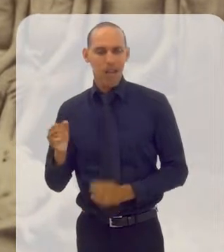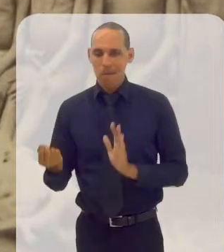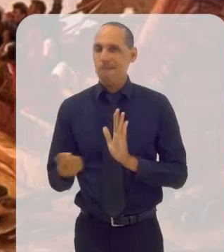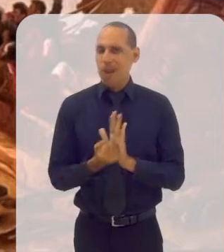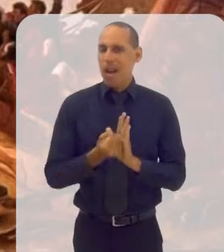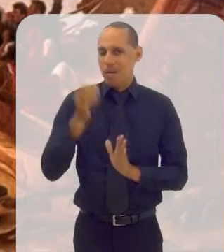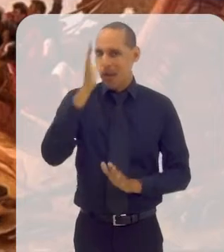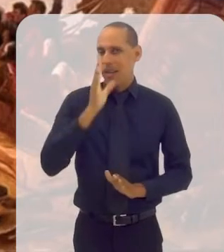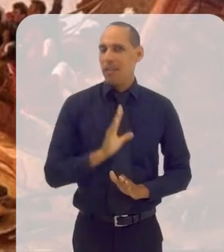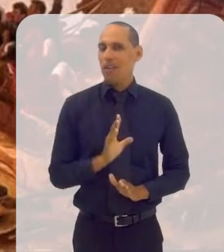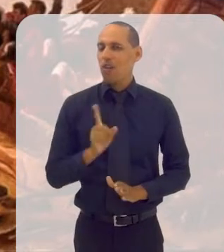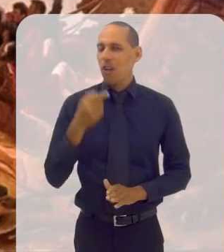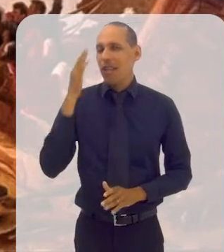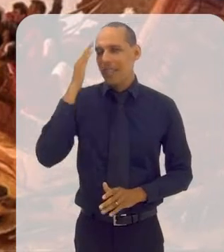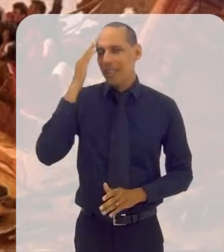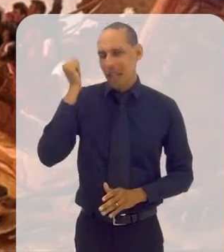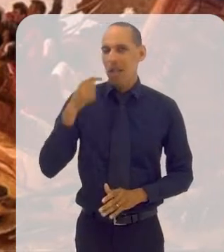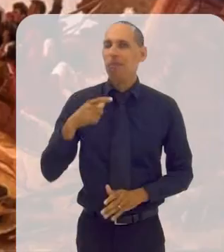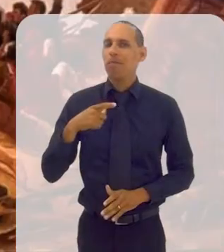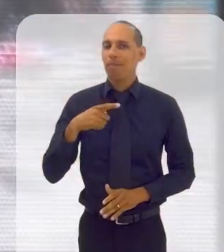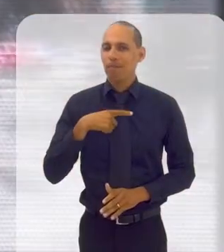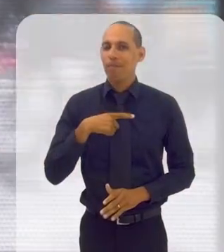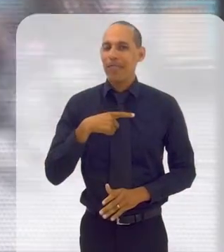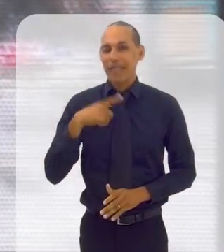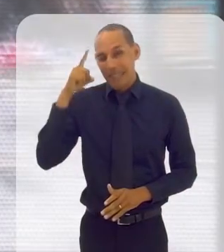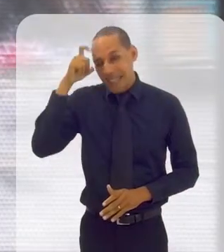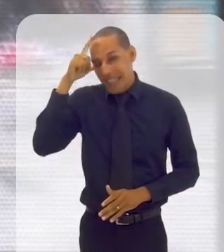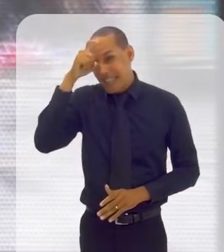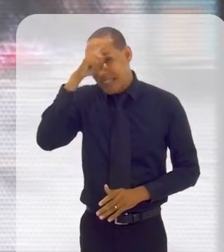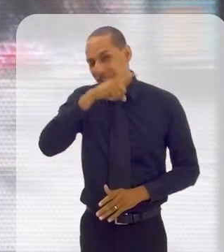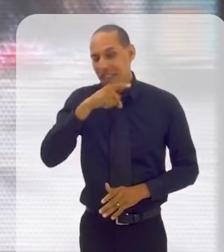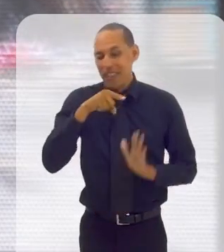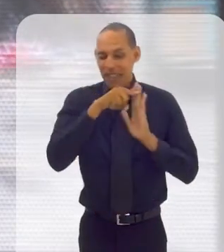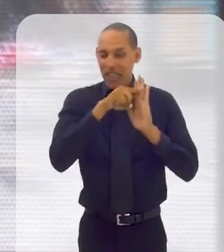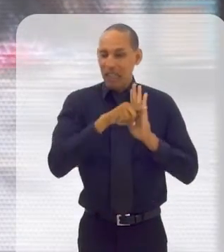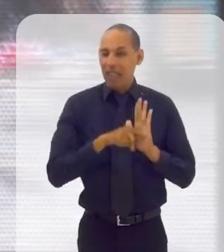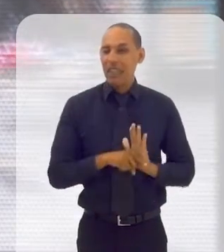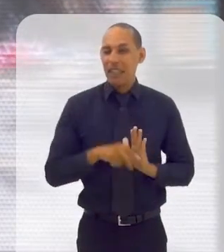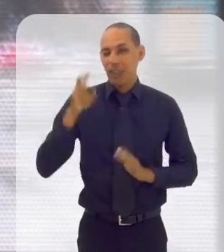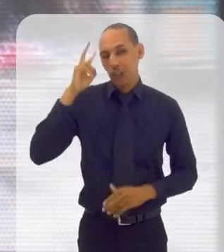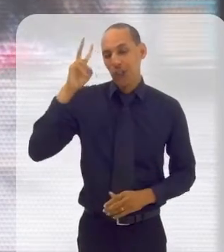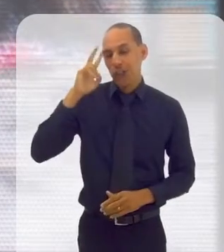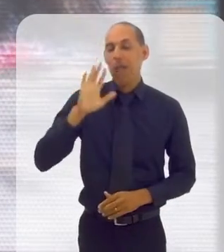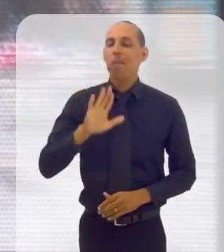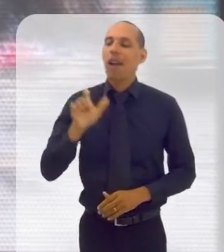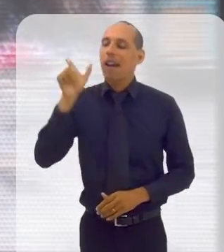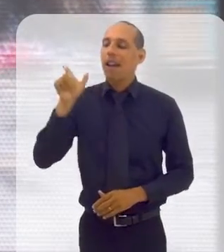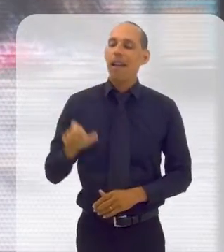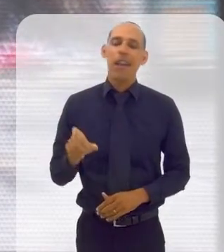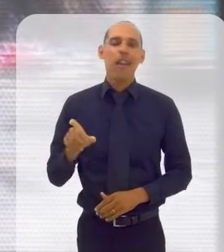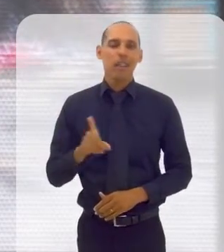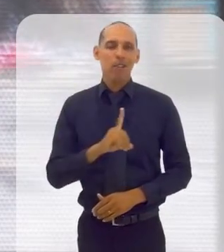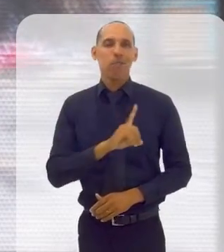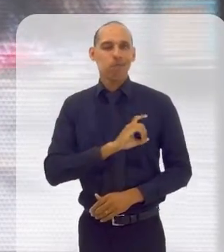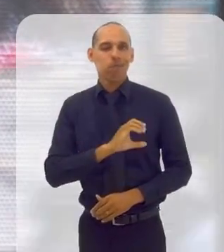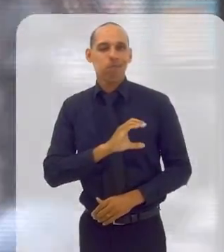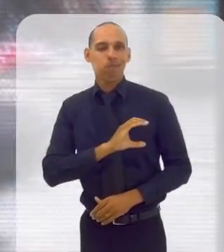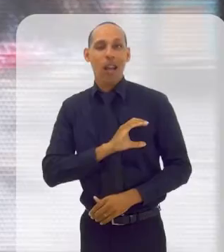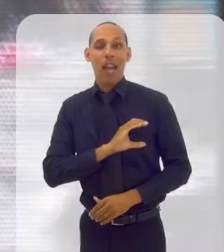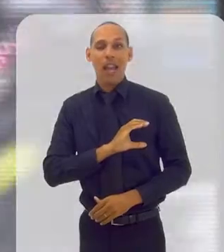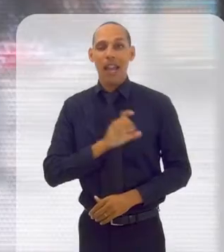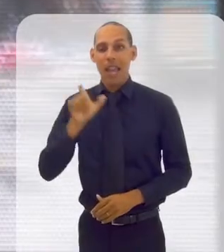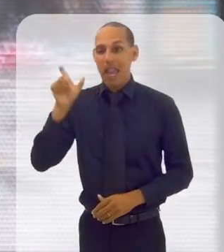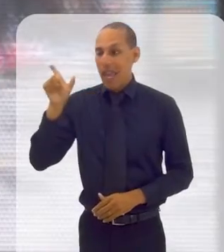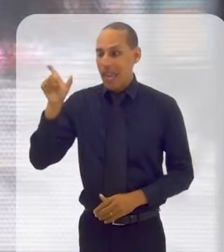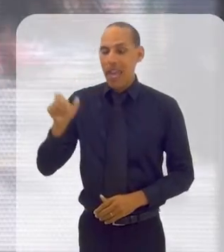do Brasil, onde a gente sabe que o Brasil tem feitos extremamente complicados de se analisar. E o Duque de Caxias, ele vai,